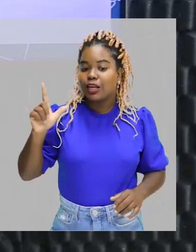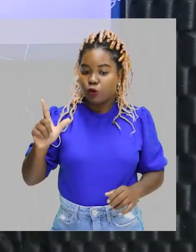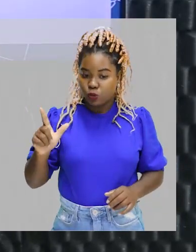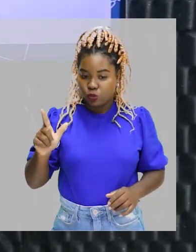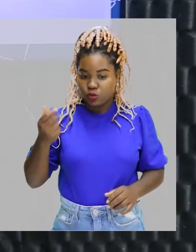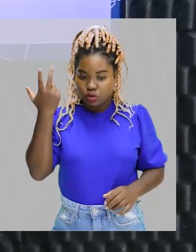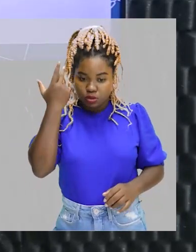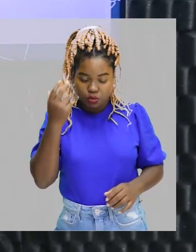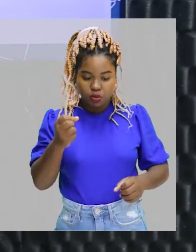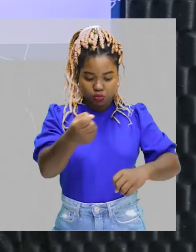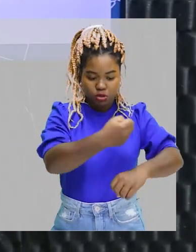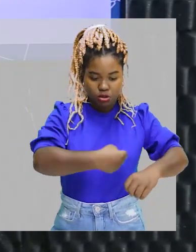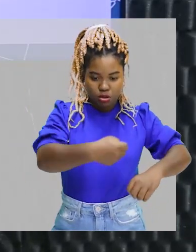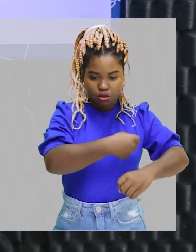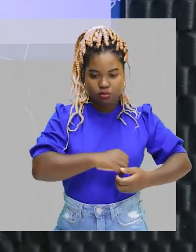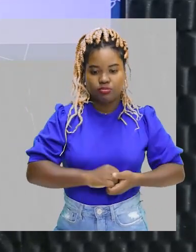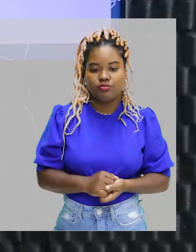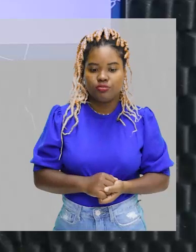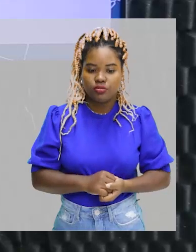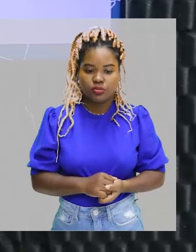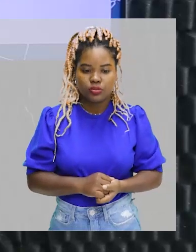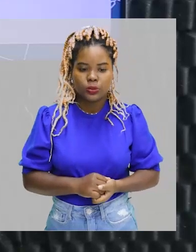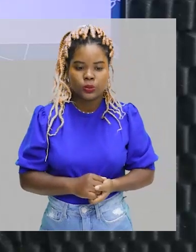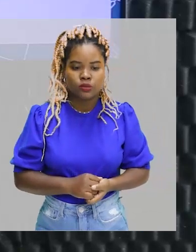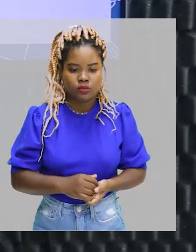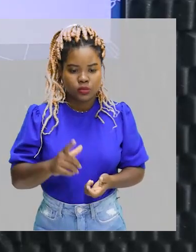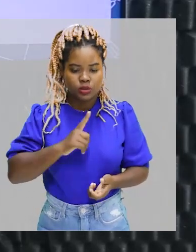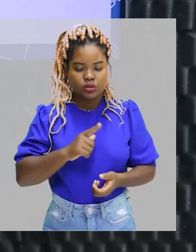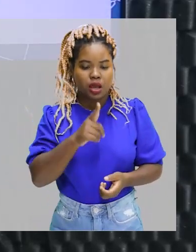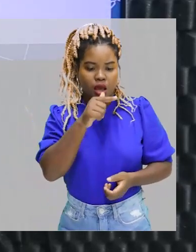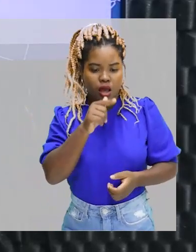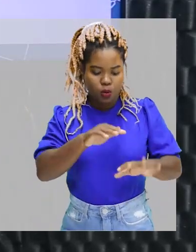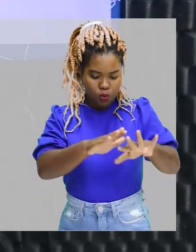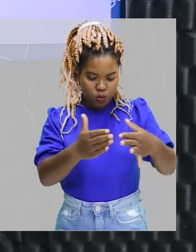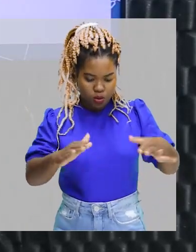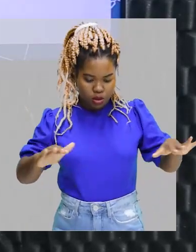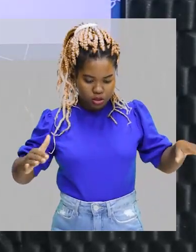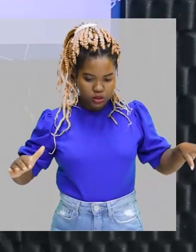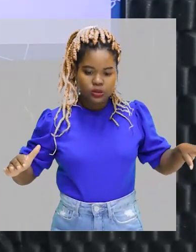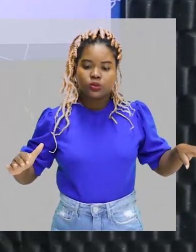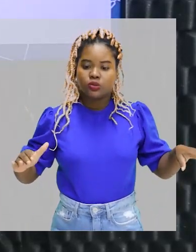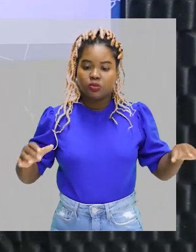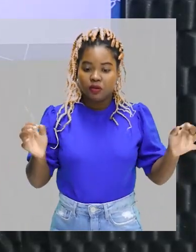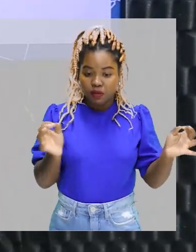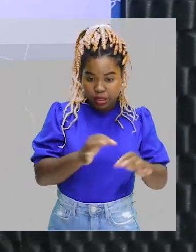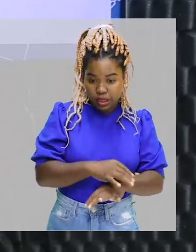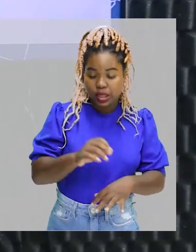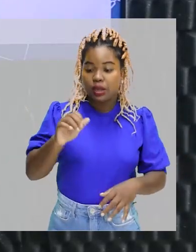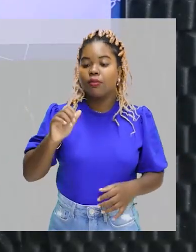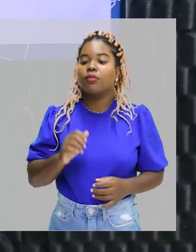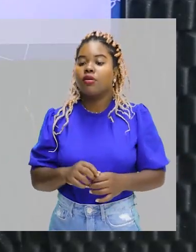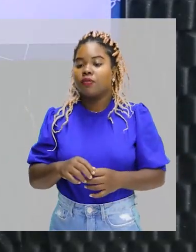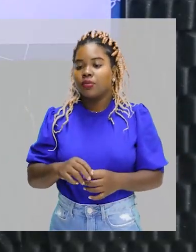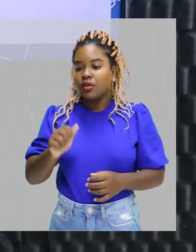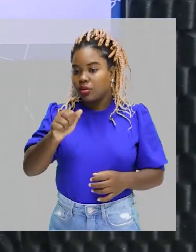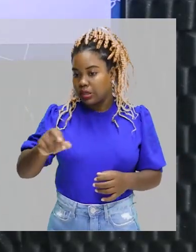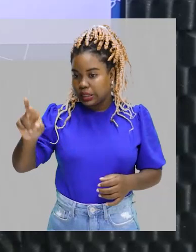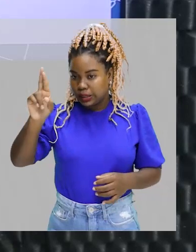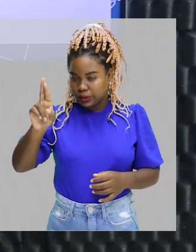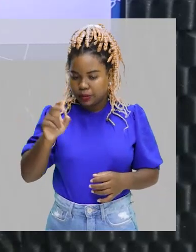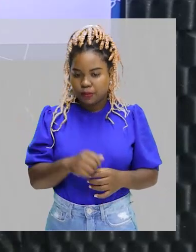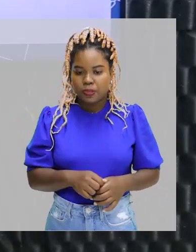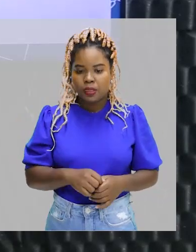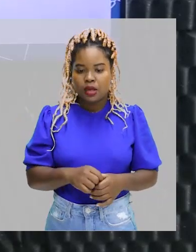cozinha. Então, aquele volume de água, água do mar, vai evaporar e vai restar,